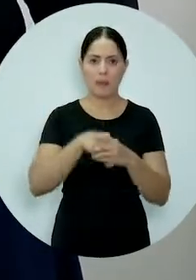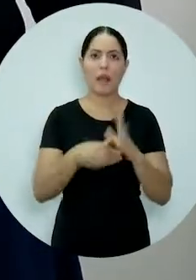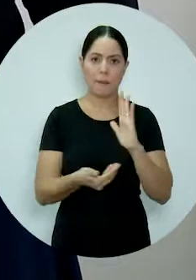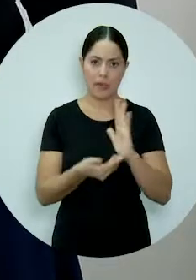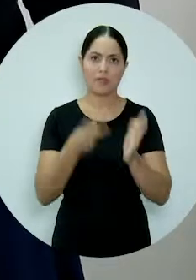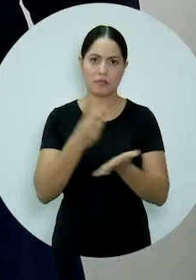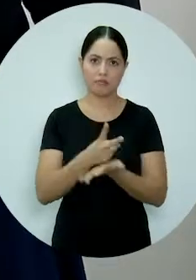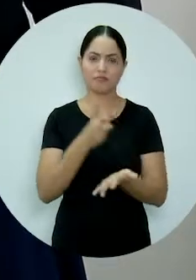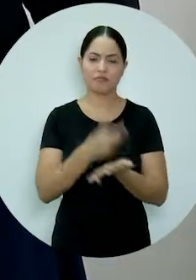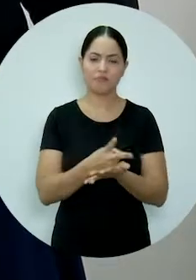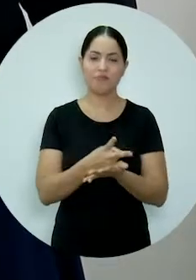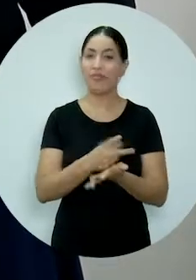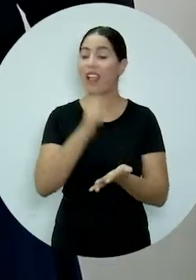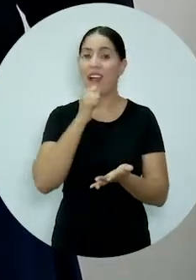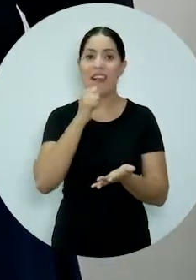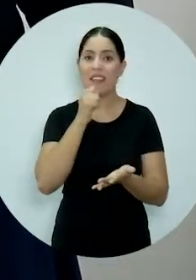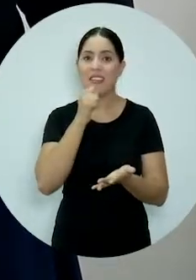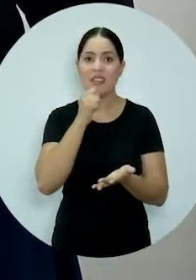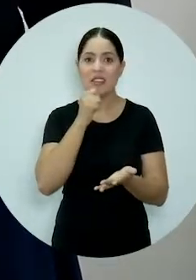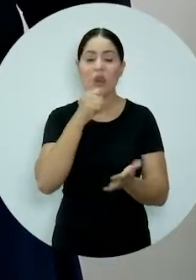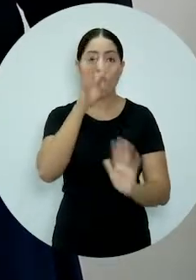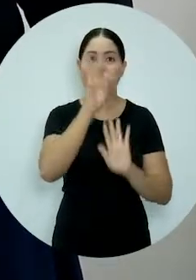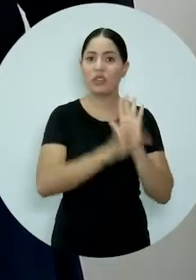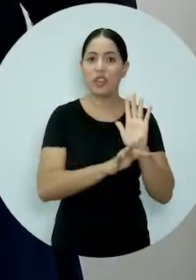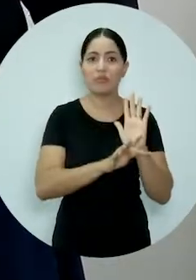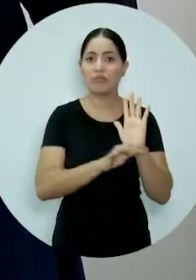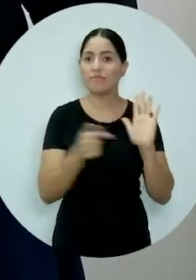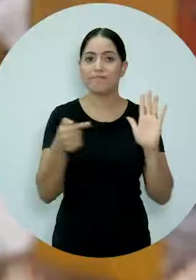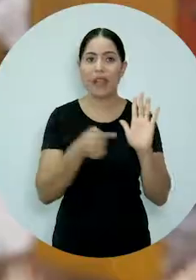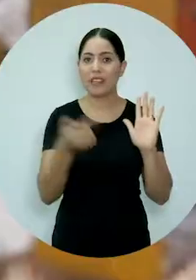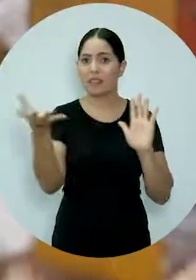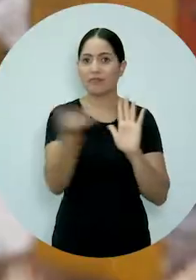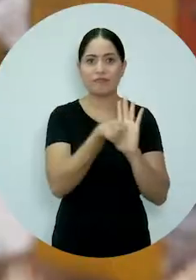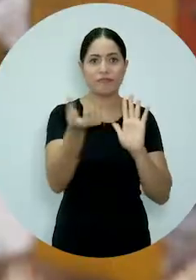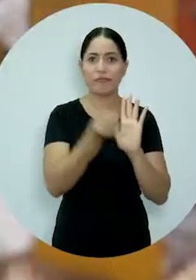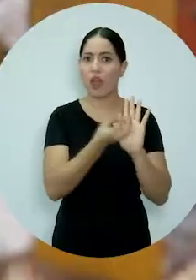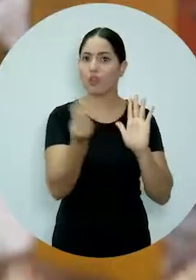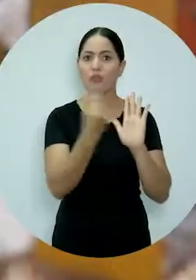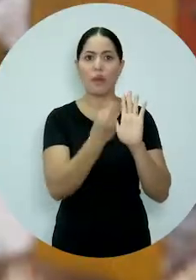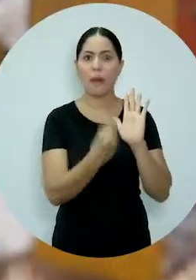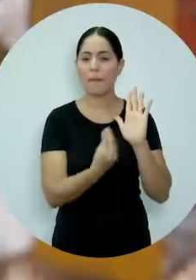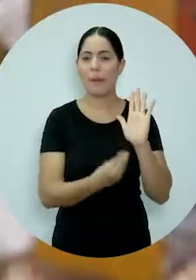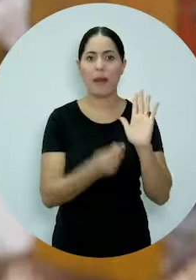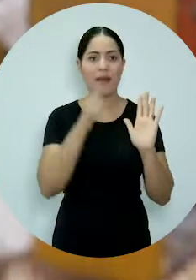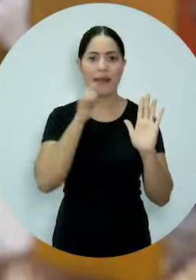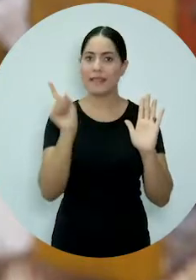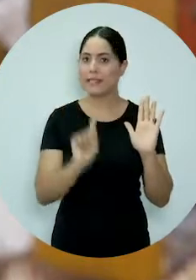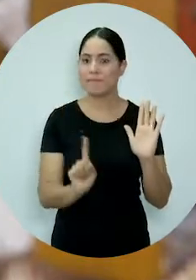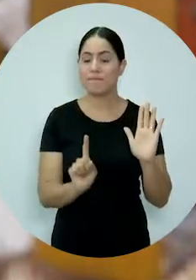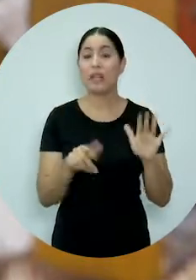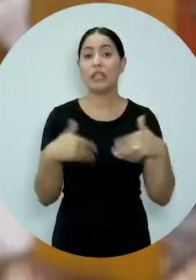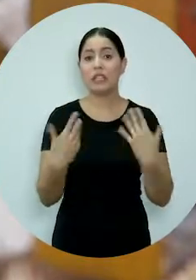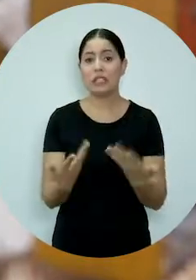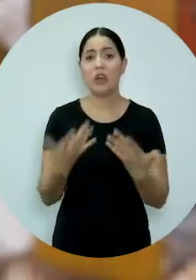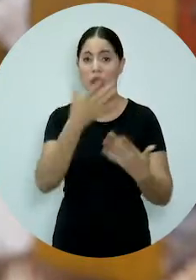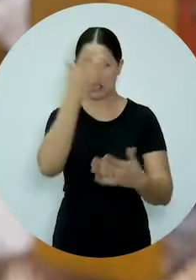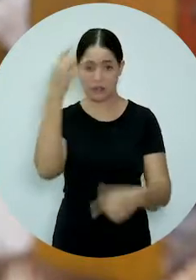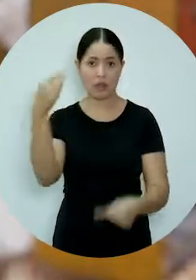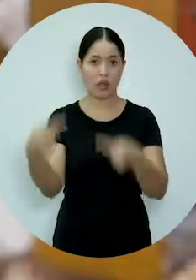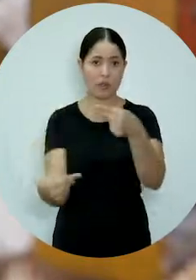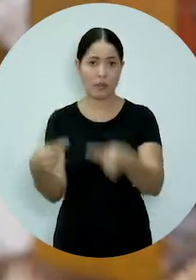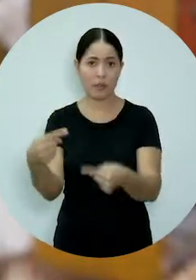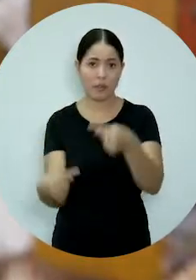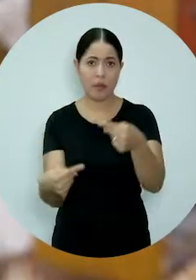dentro da Câmara dos Deputados, não foram absorvidos pelo texto. Então, as pessoas se ressentiram de